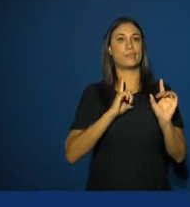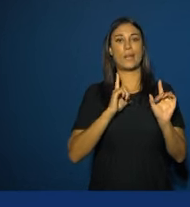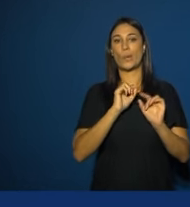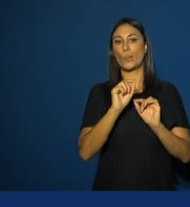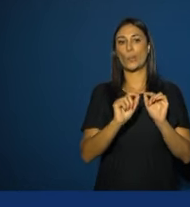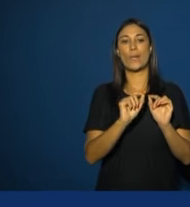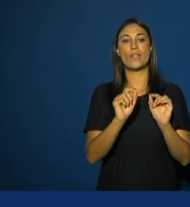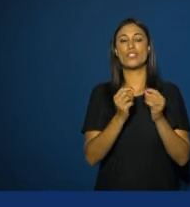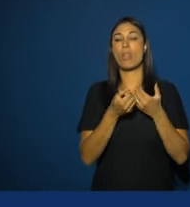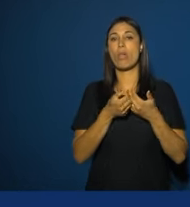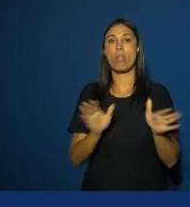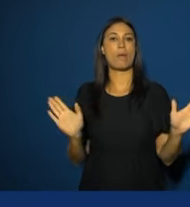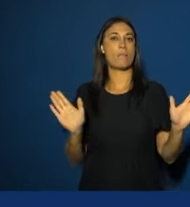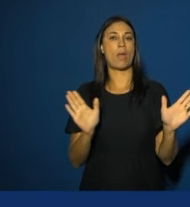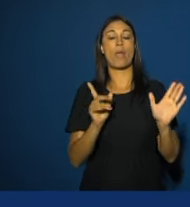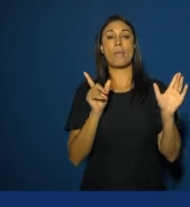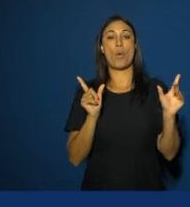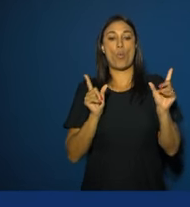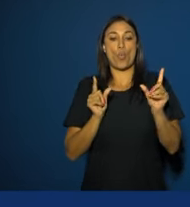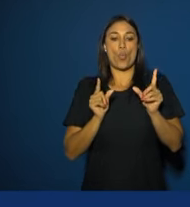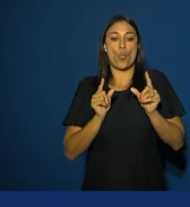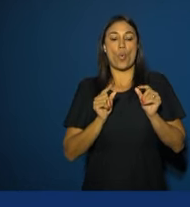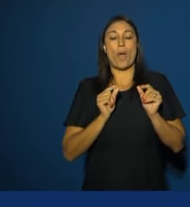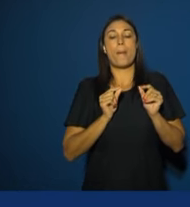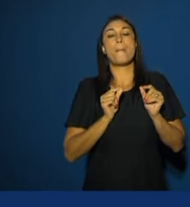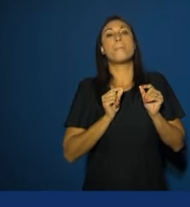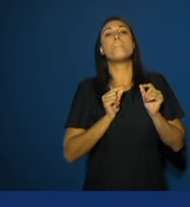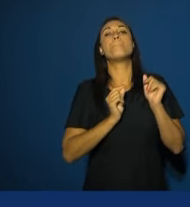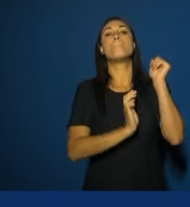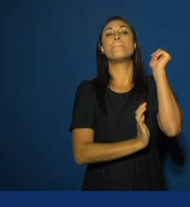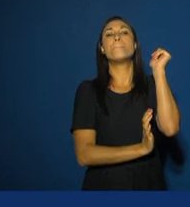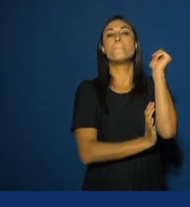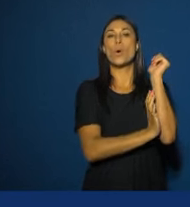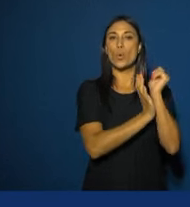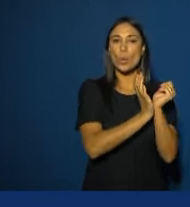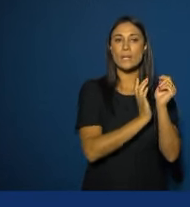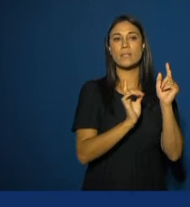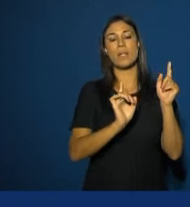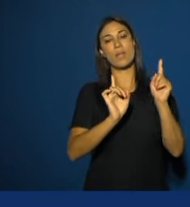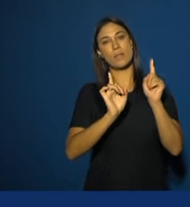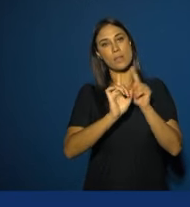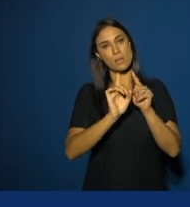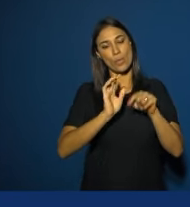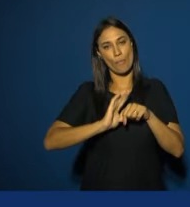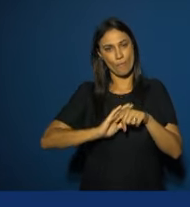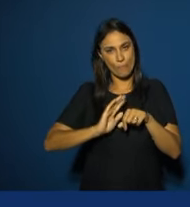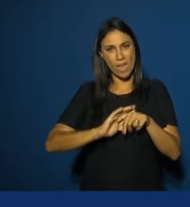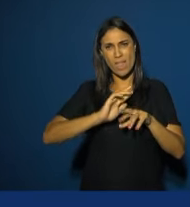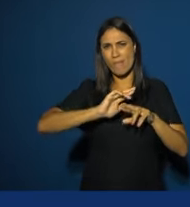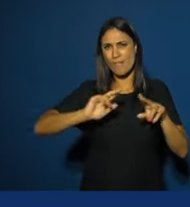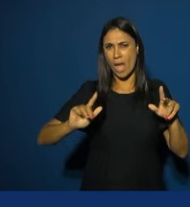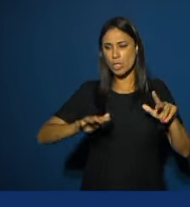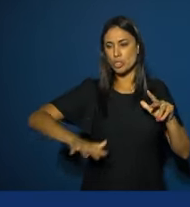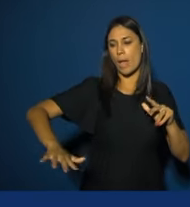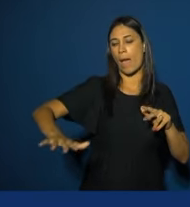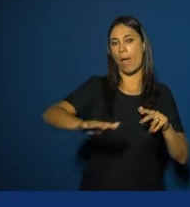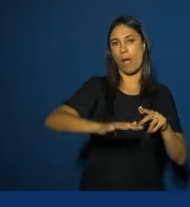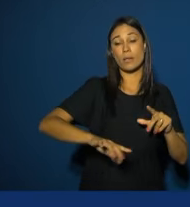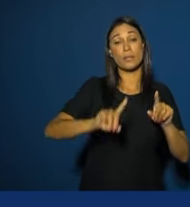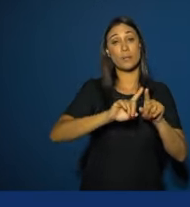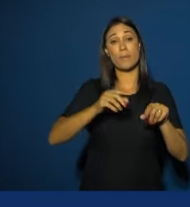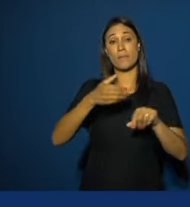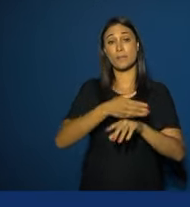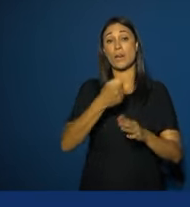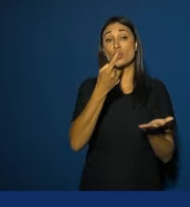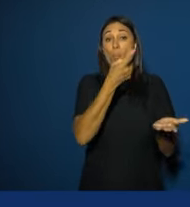de destravar os investimentos, diminuir a burocracia, que está sendo feita em vários âmbitos, e isso faz parte